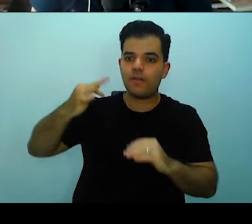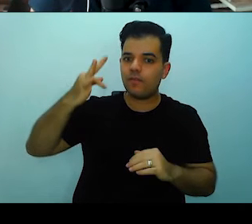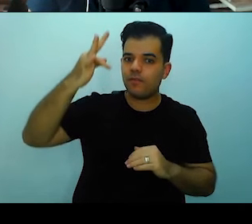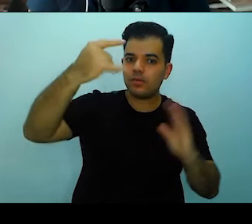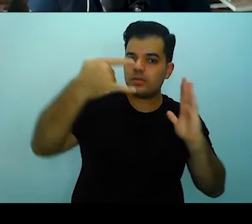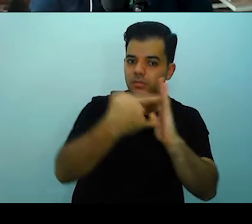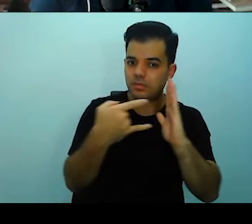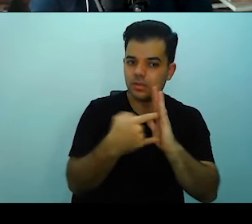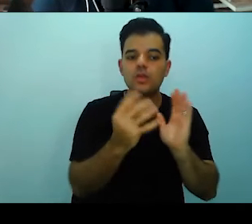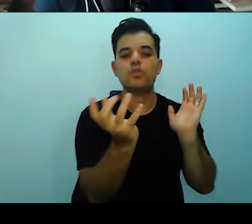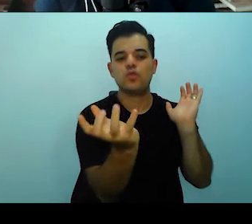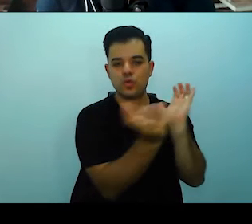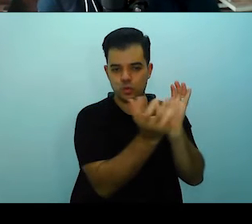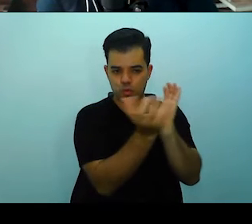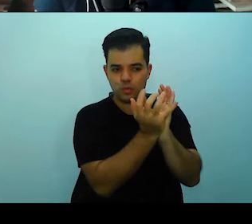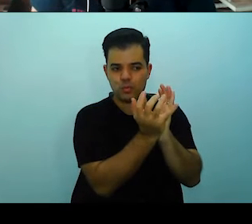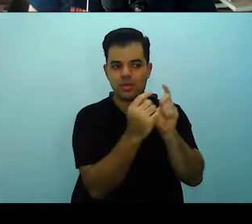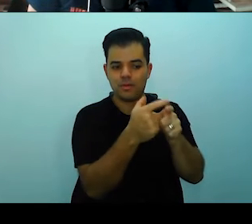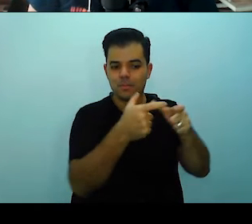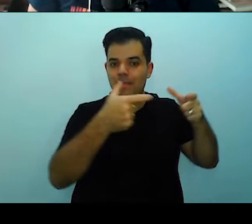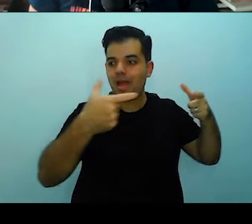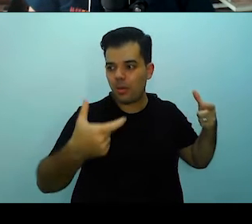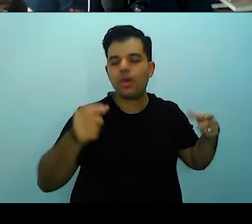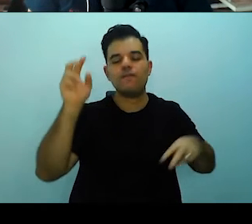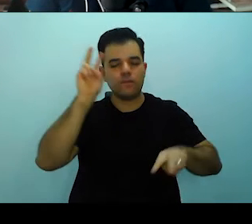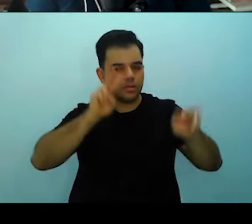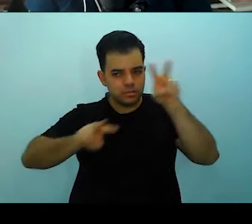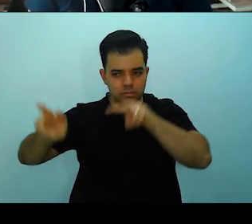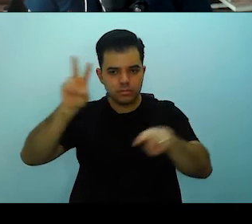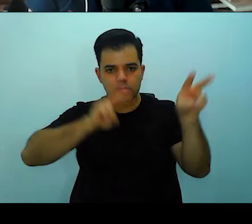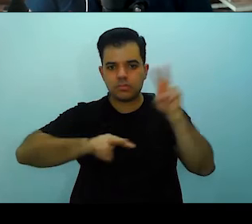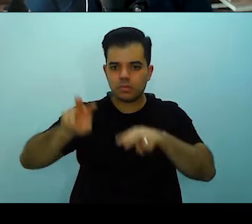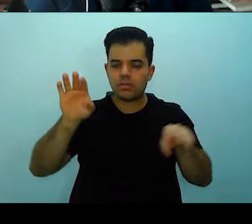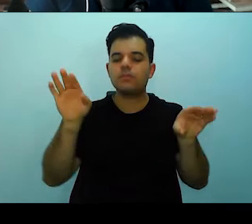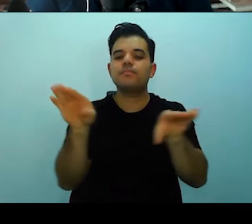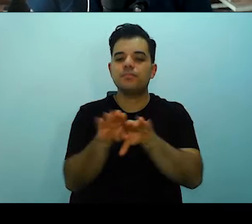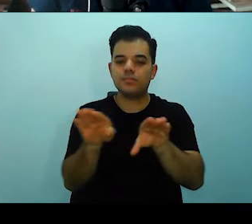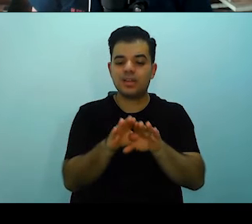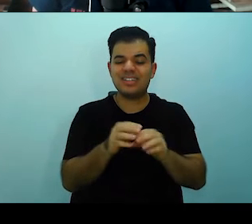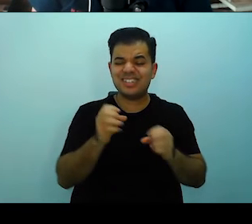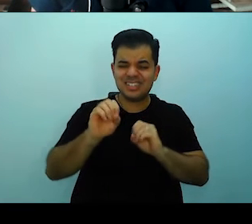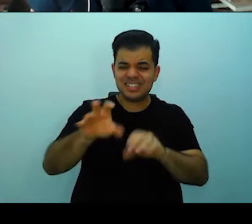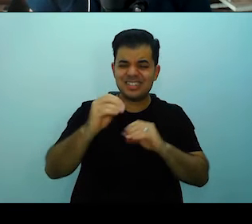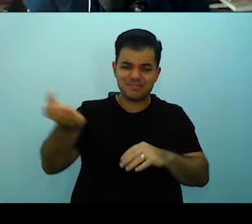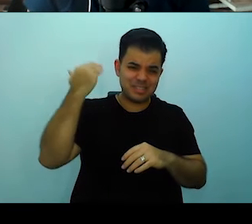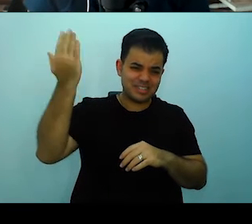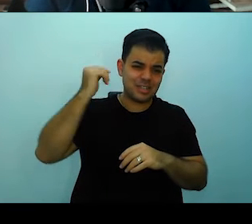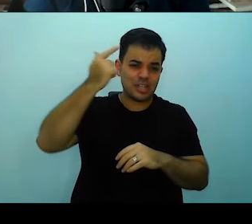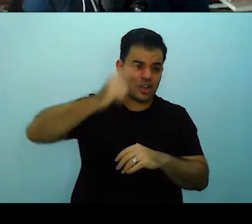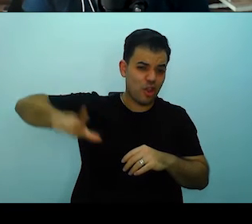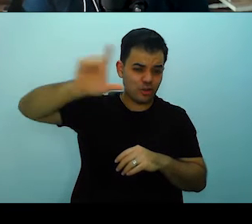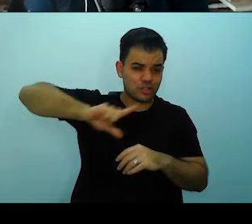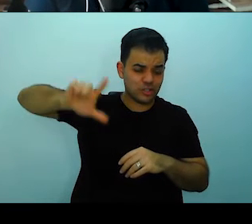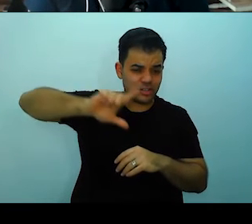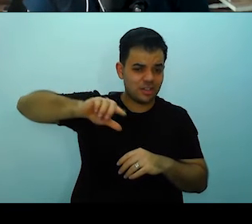o nosso time ele vai ser majoritariamente visual. E desde o ensino da lógica, a gente tem que partir do pressuposto que o nosso